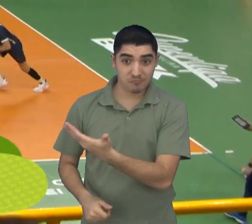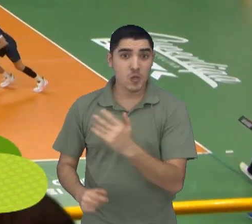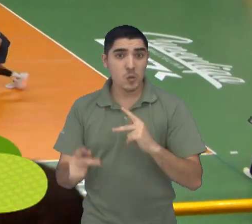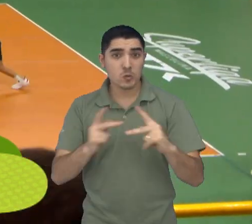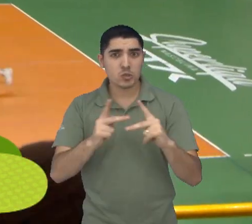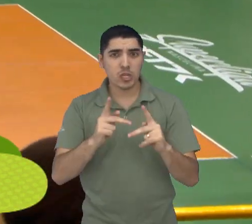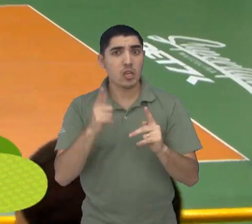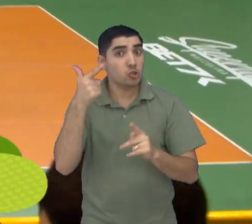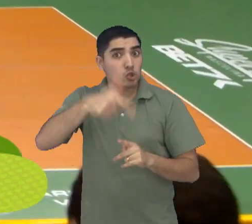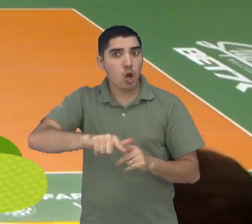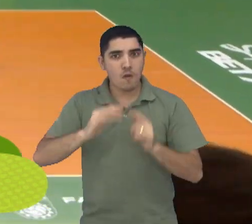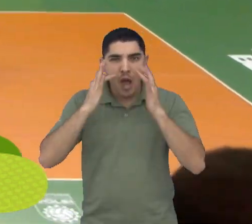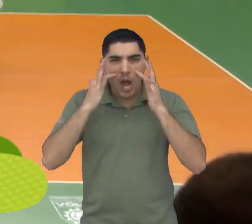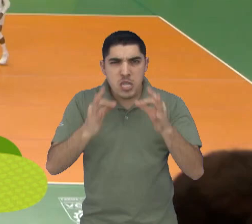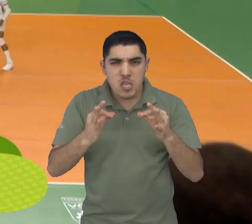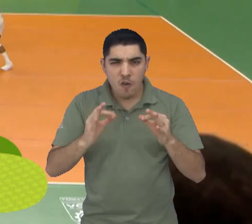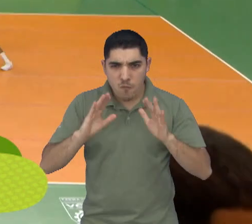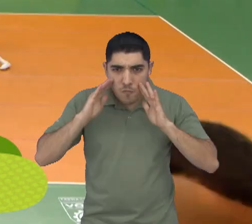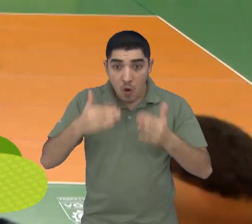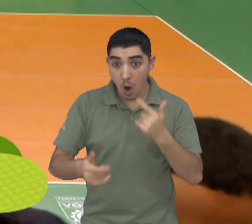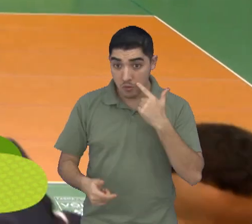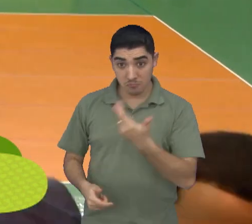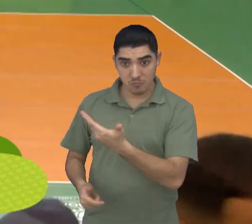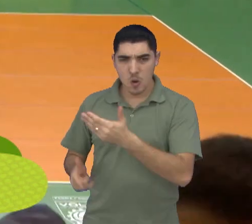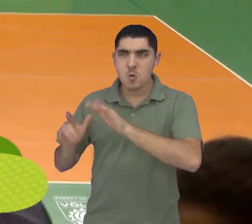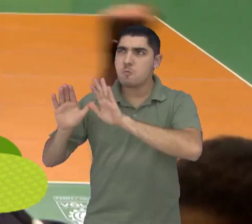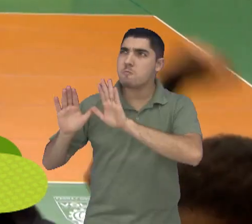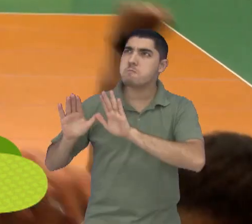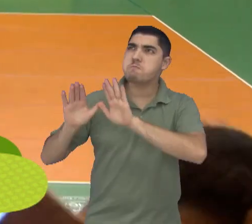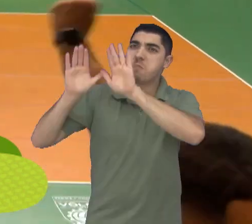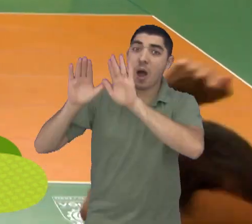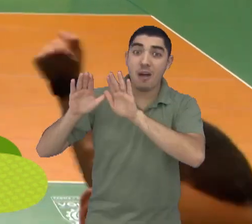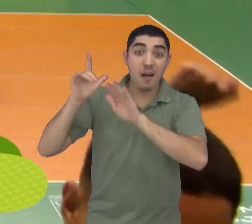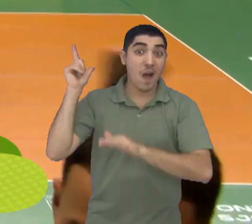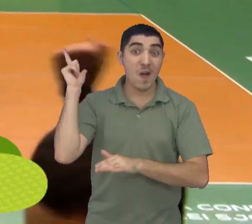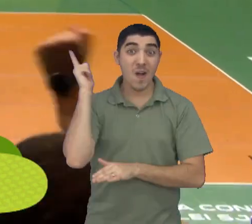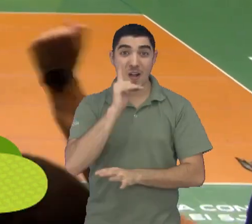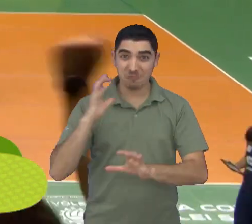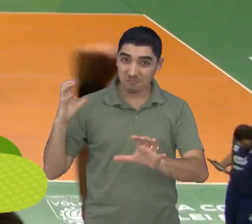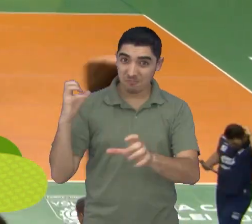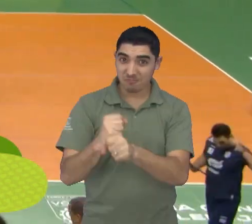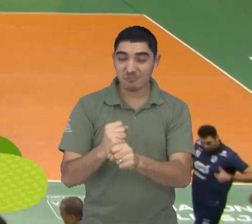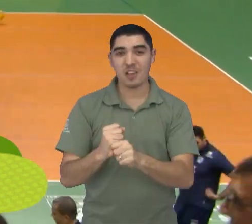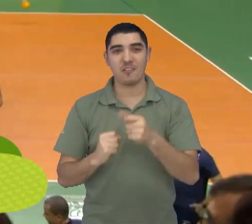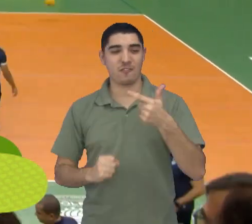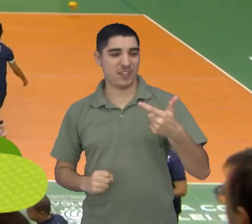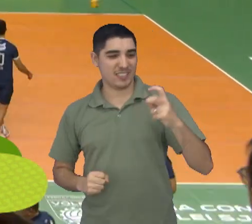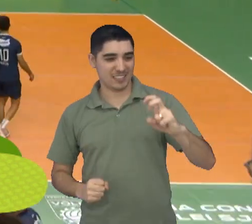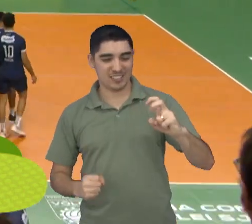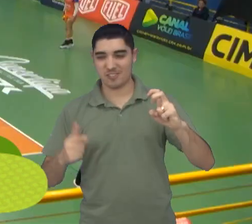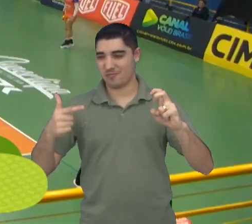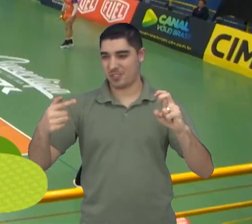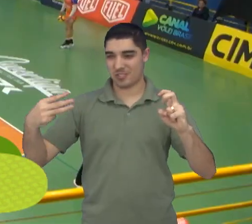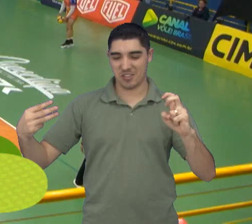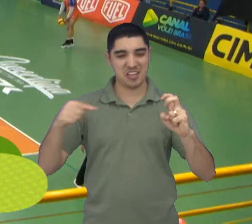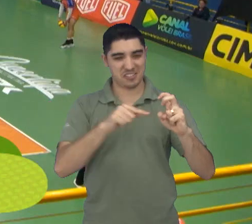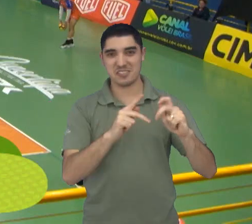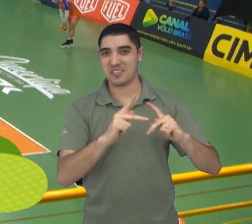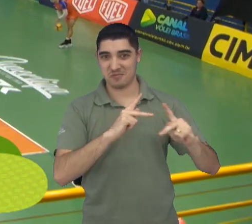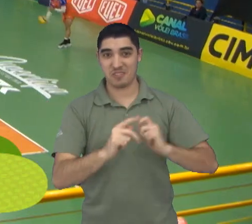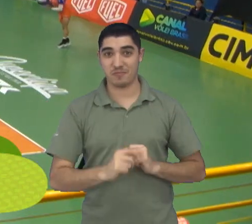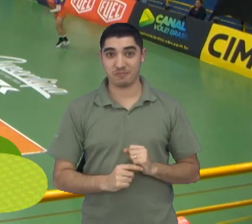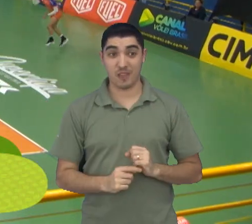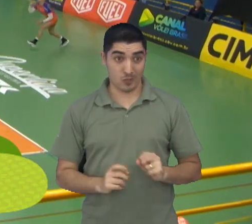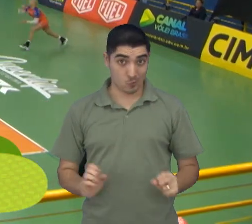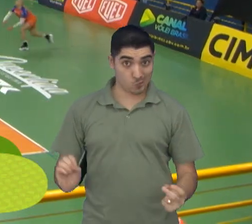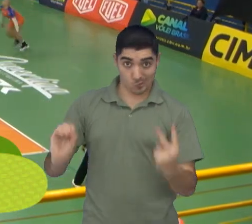a concentração e neste bloqueio de Matheus Pinta fechou o set em 25-23. Precisando vencer